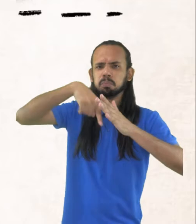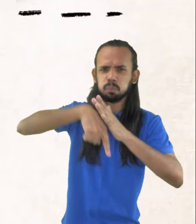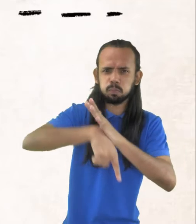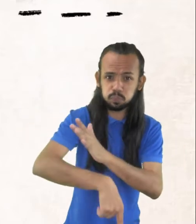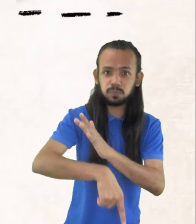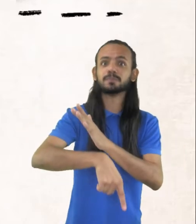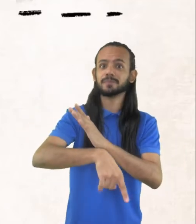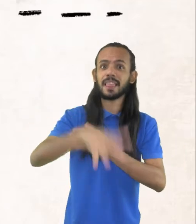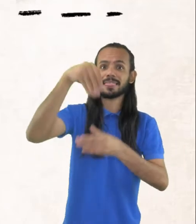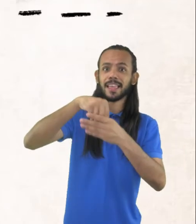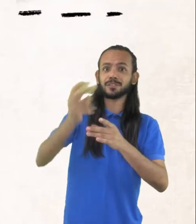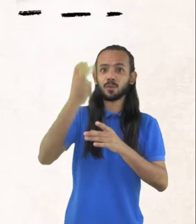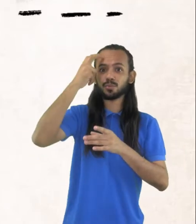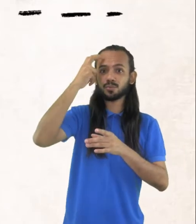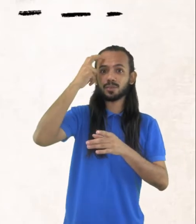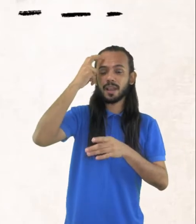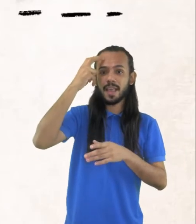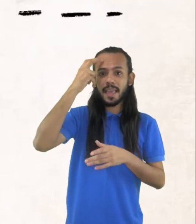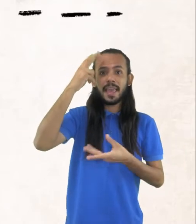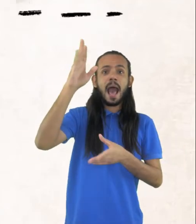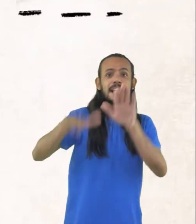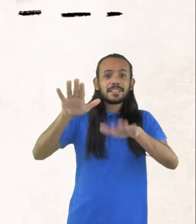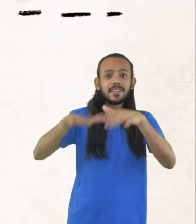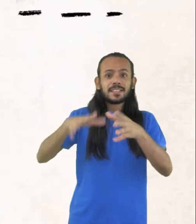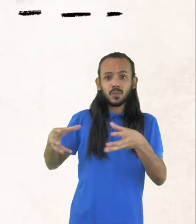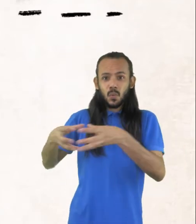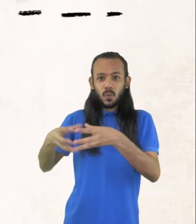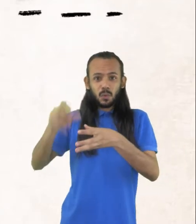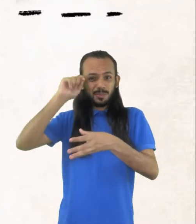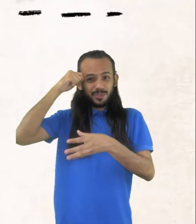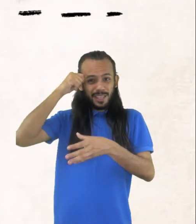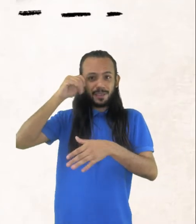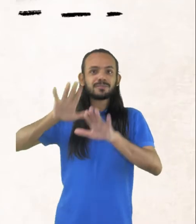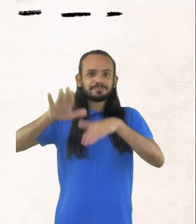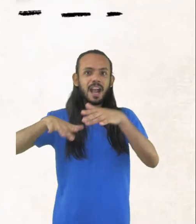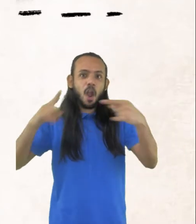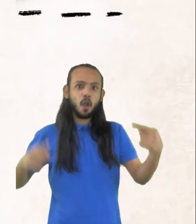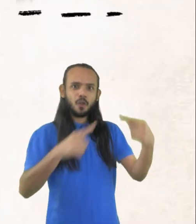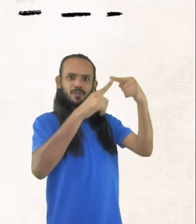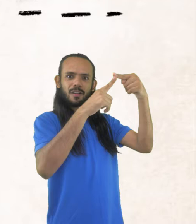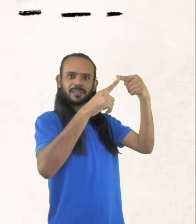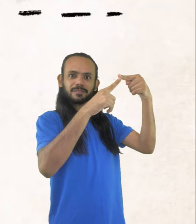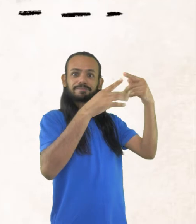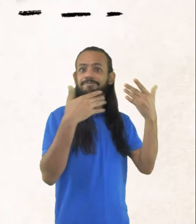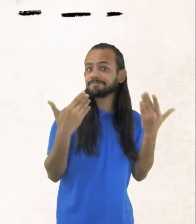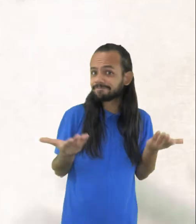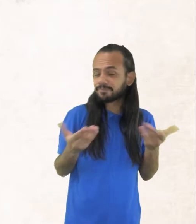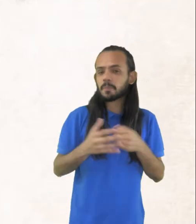um nível de profundidade tão grande em uma cultura ao ponto de membros dos próprios grupos desvalorizados compartilharem